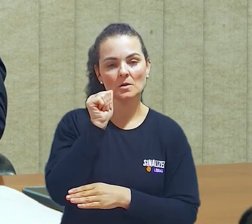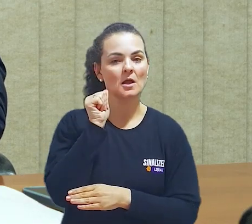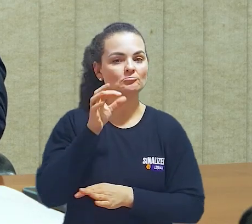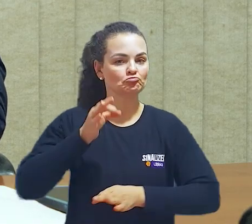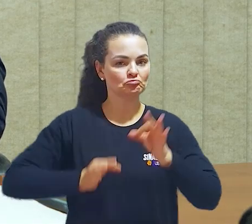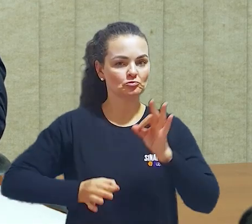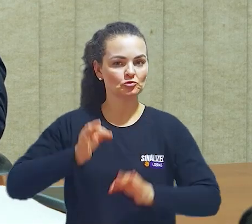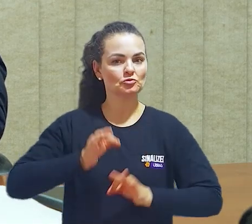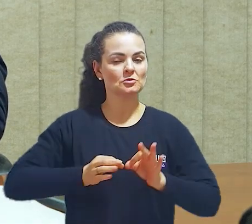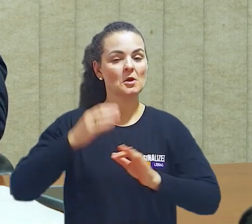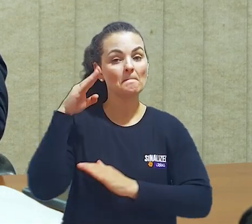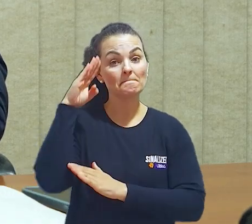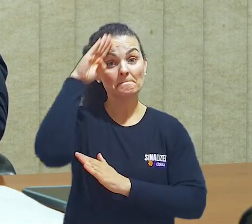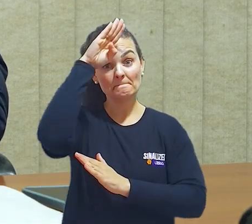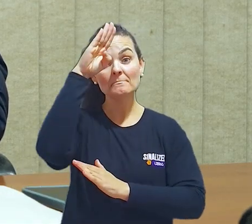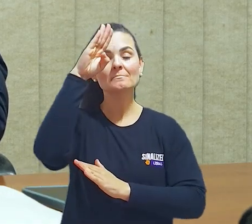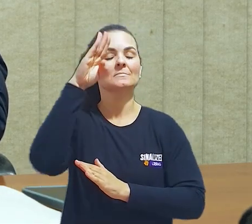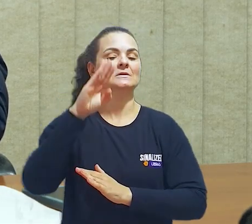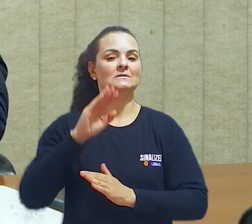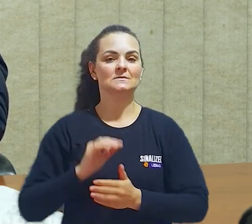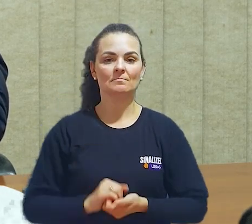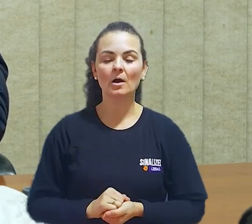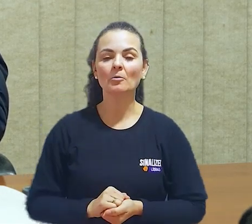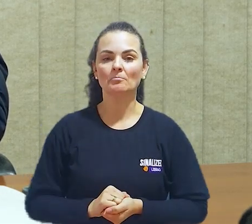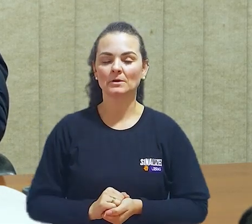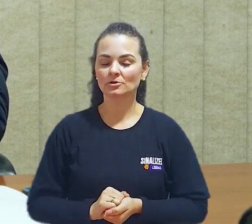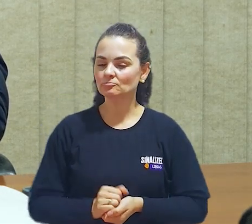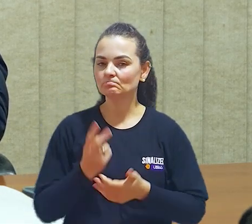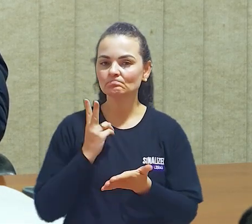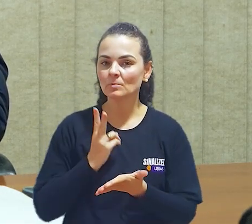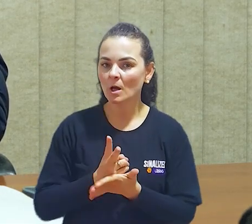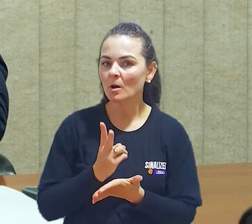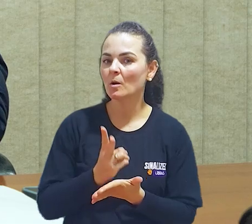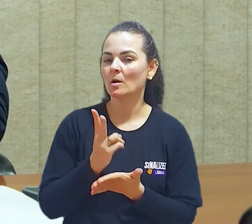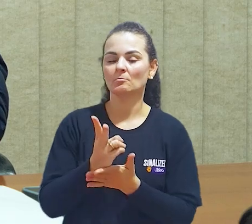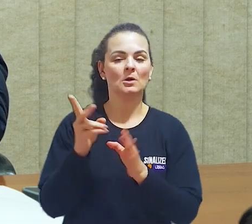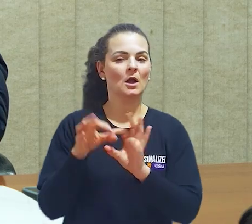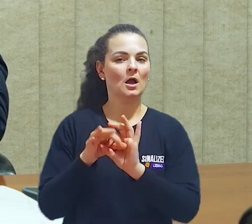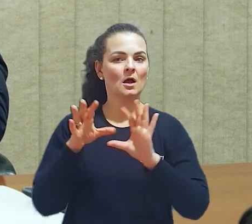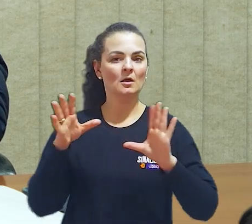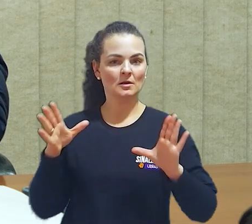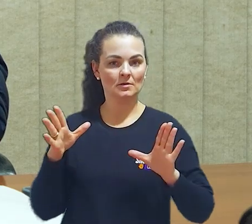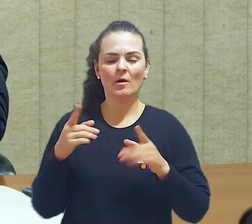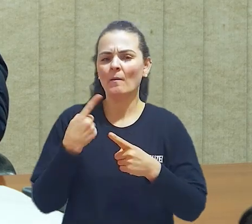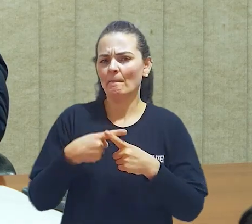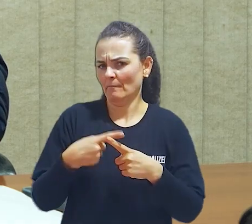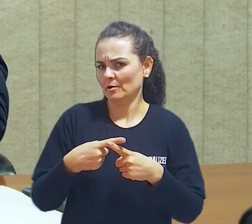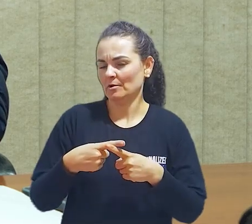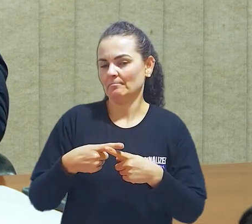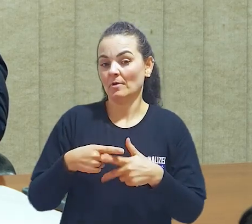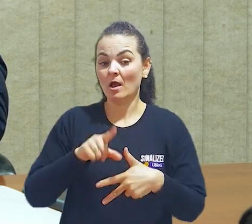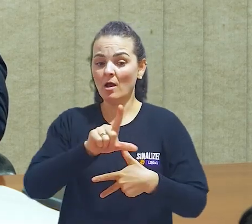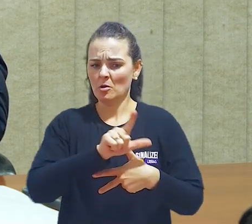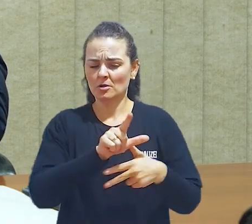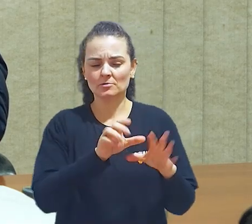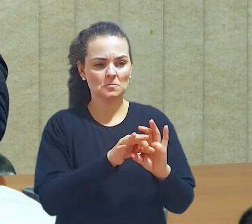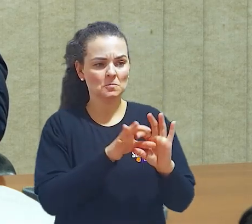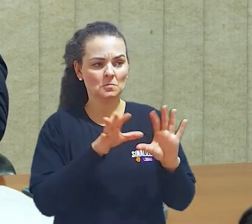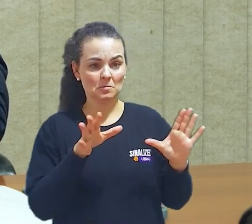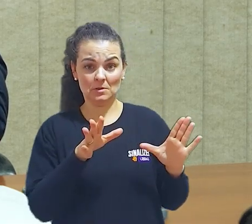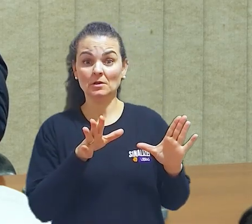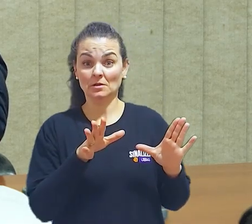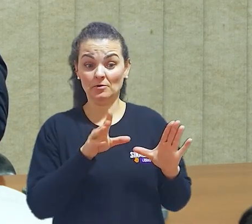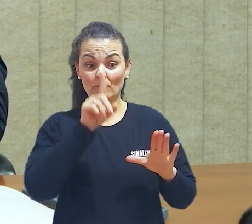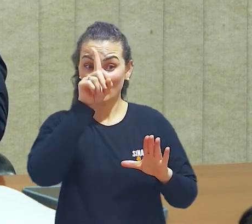e, principalmente, seguir a linha da independência, porque um legislativo independente é sinônimo de